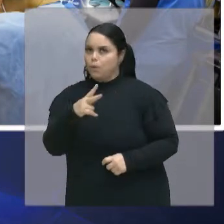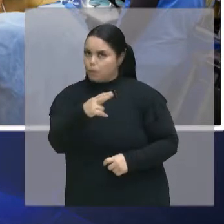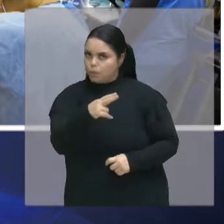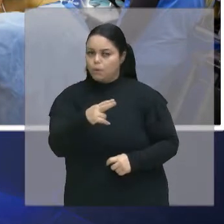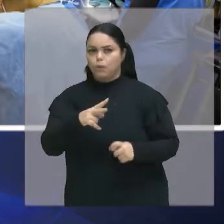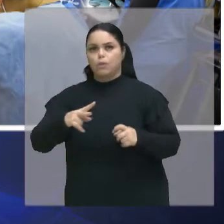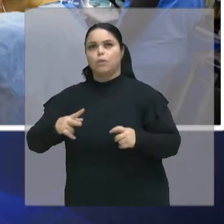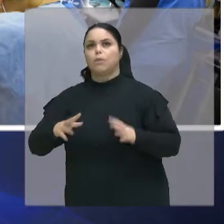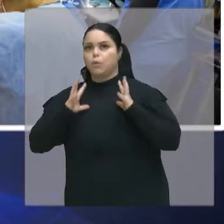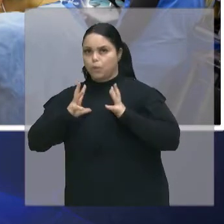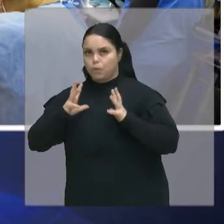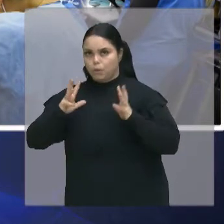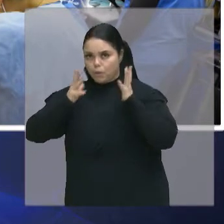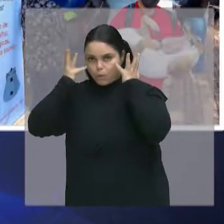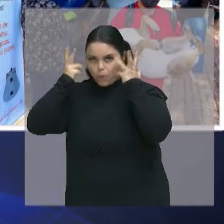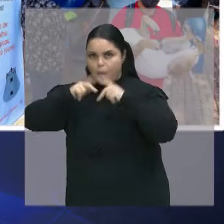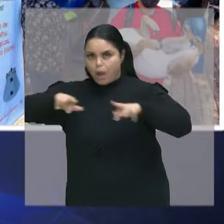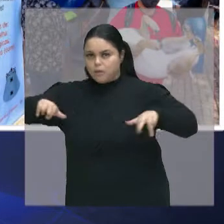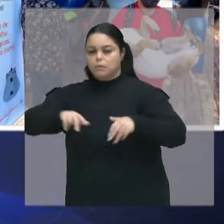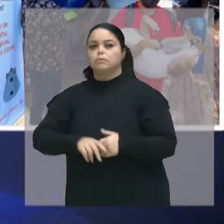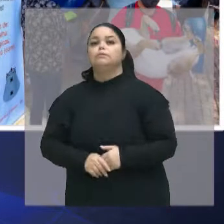concomitante. Outra, por favor.